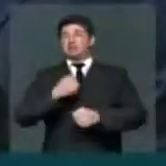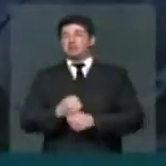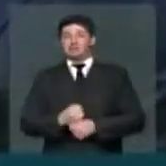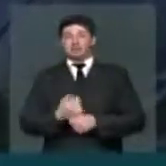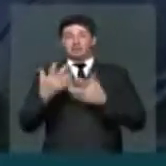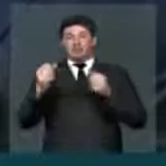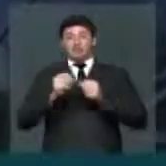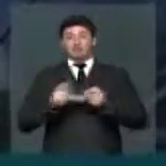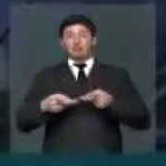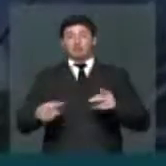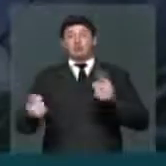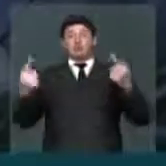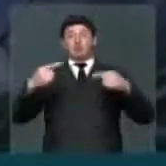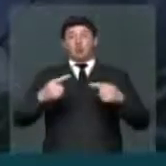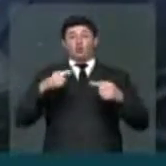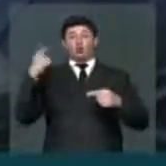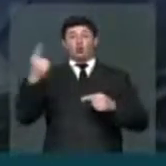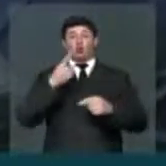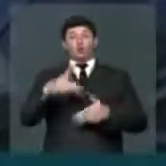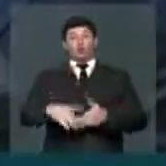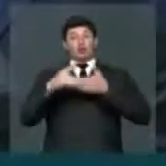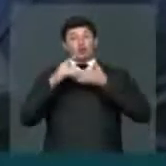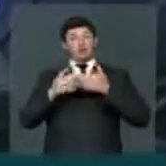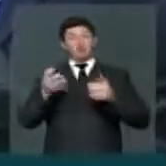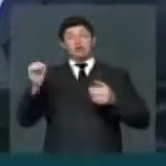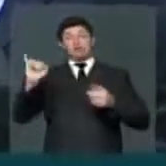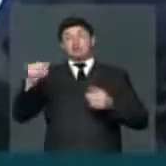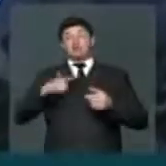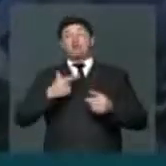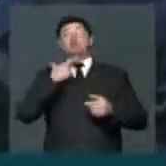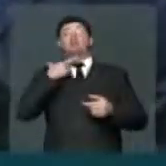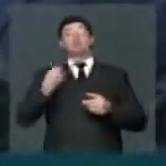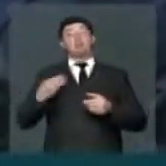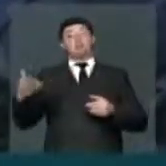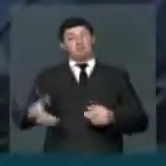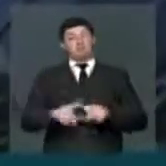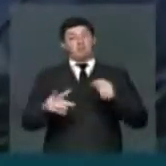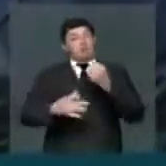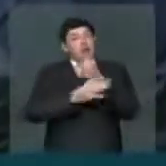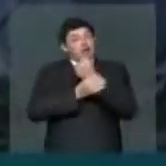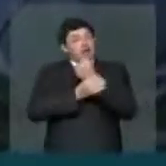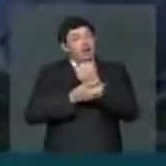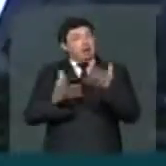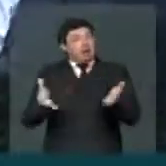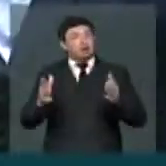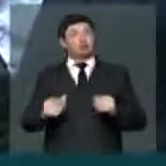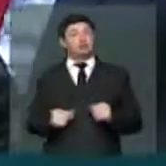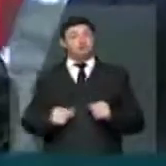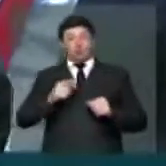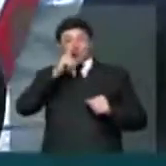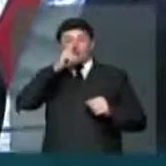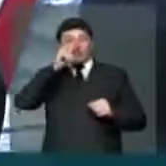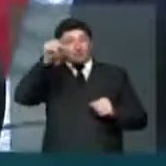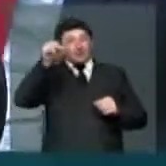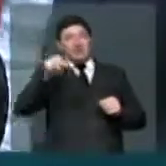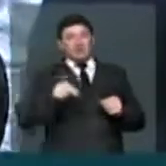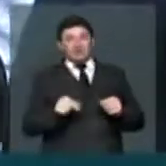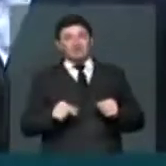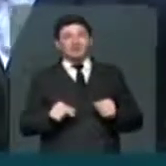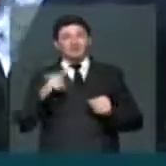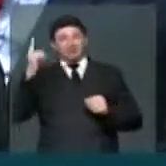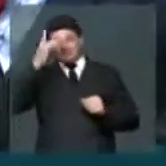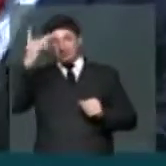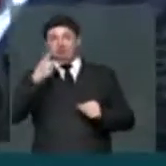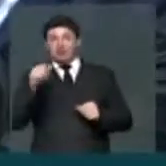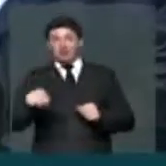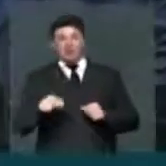um anteprojeto assinado por todos os líderes que quiserem, mas para garantir essa participação. O perigo é isso. Todo mundo